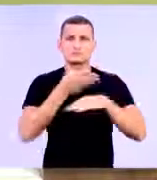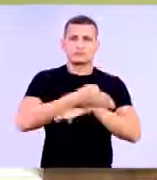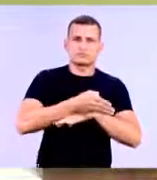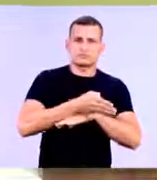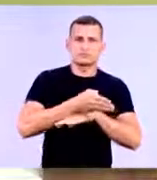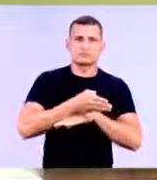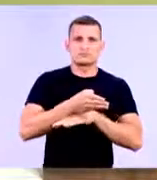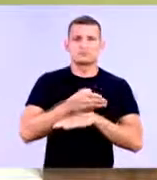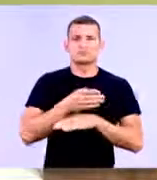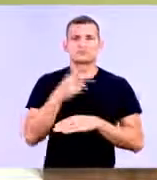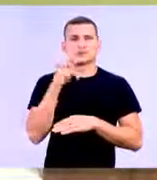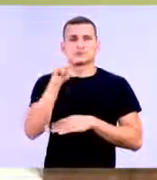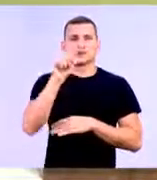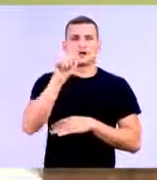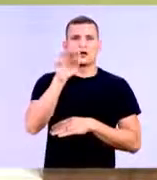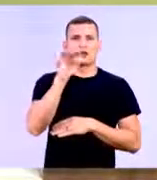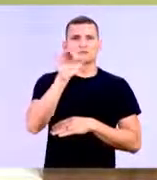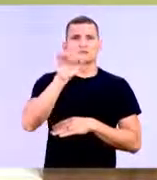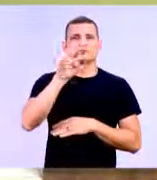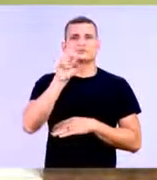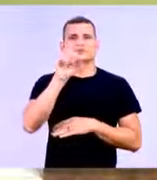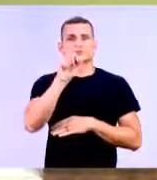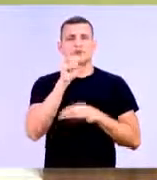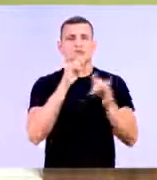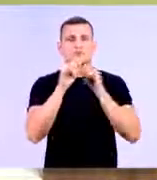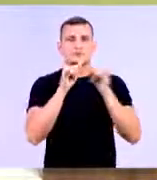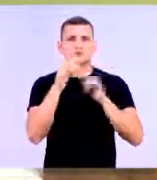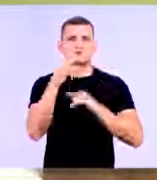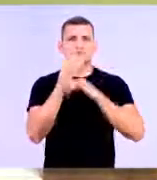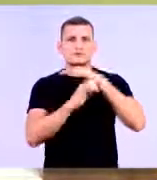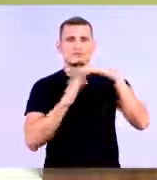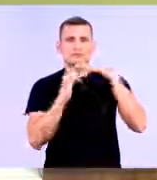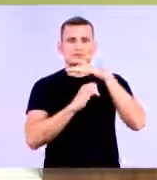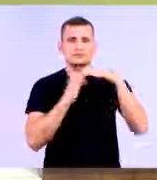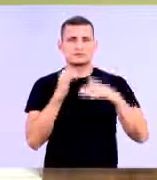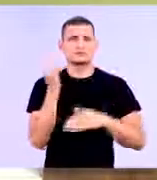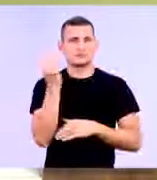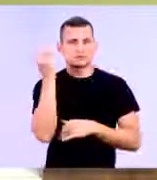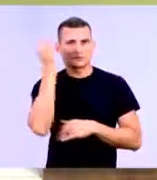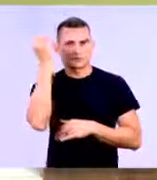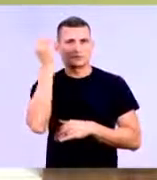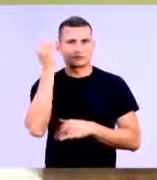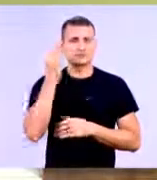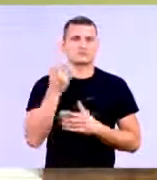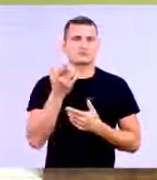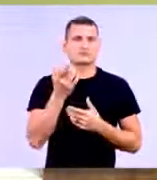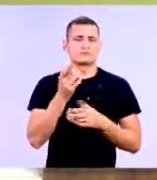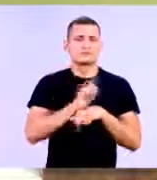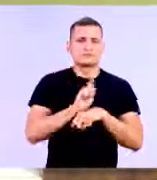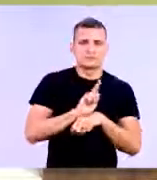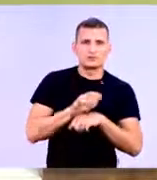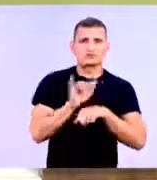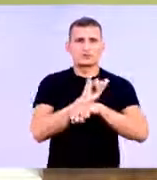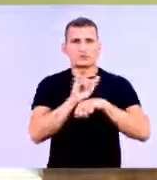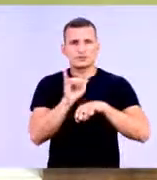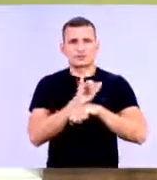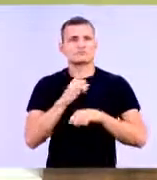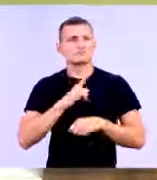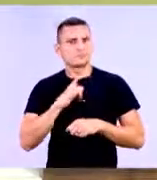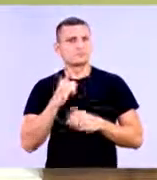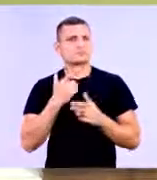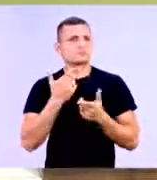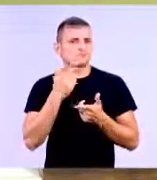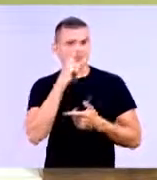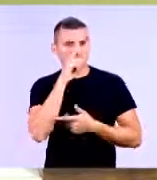empresa, você está botando seus ativos em risco. A informação da sua empresa, que é essencial, muitas vezes para a sobrevivência e gestão de estratégias, ela está comprometida. Então,